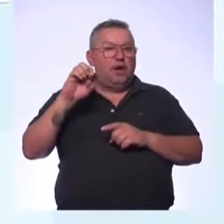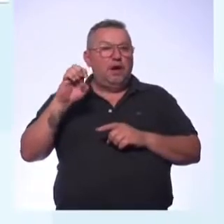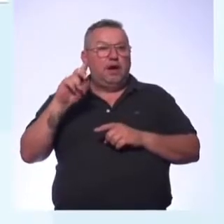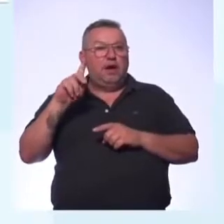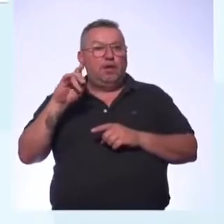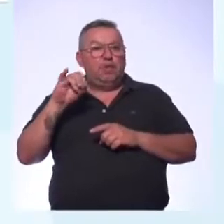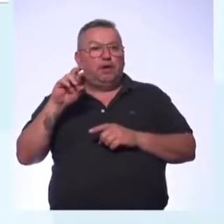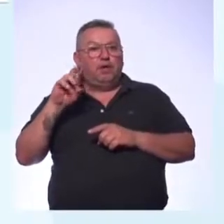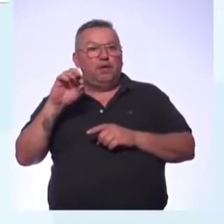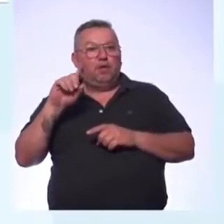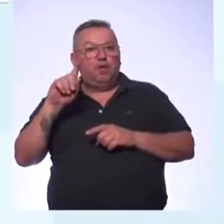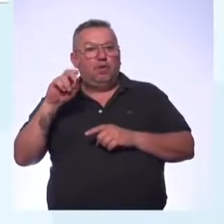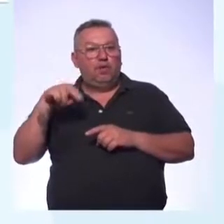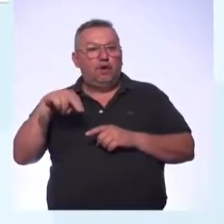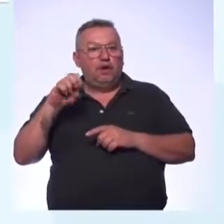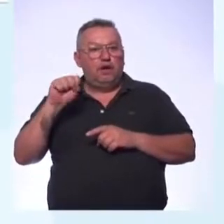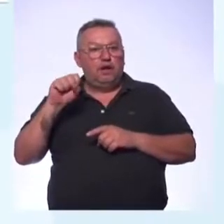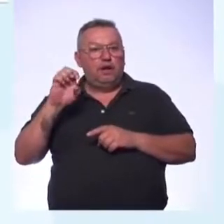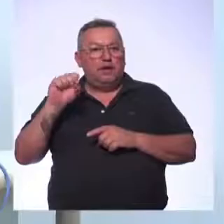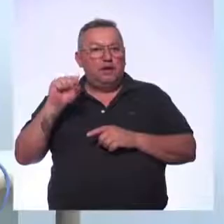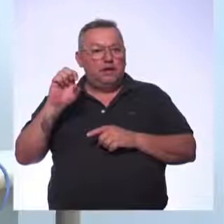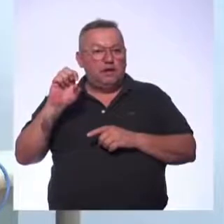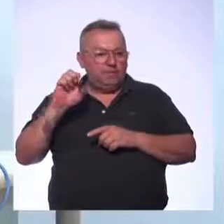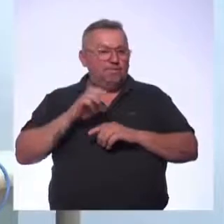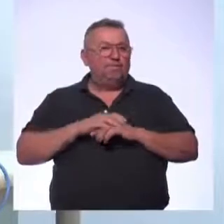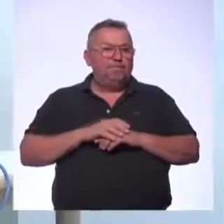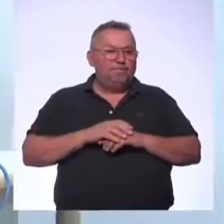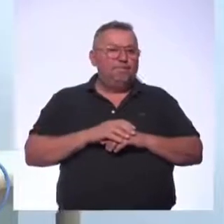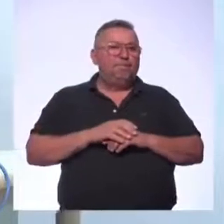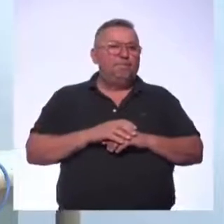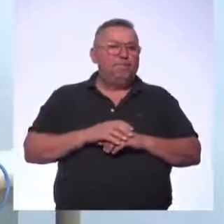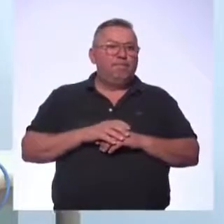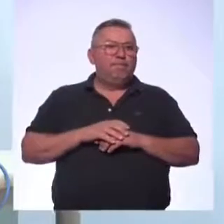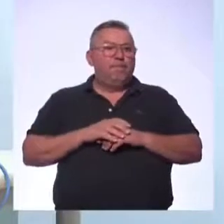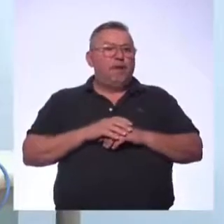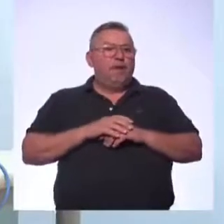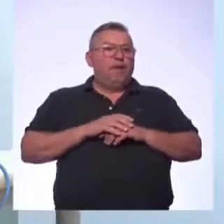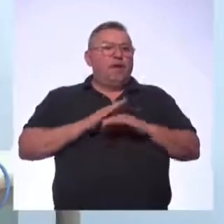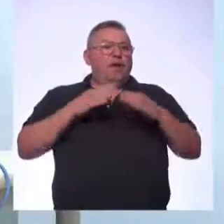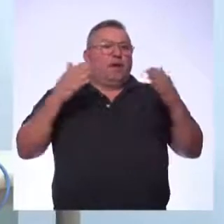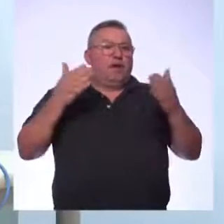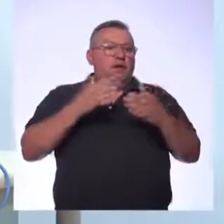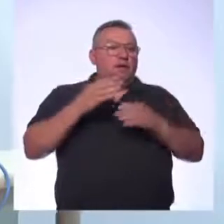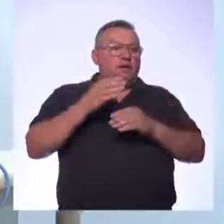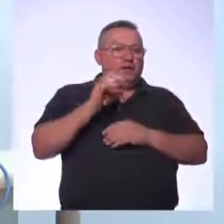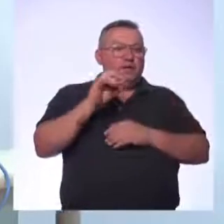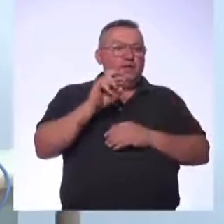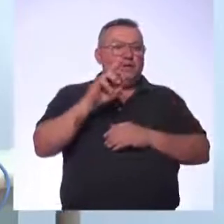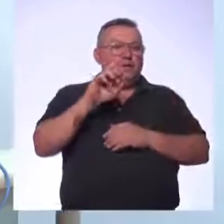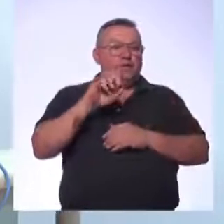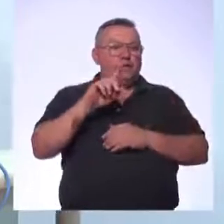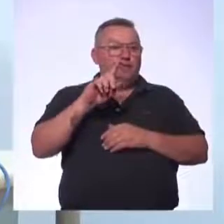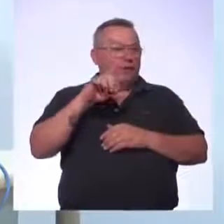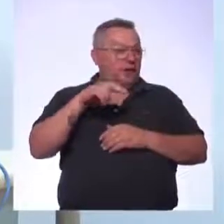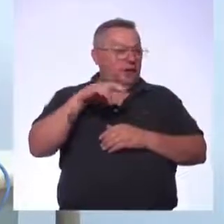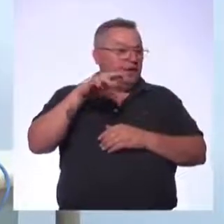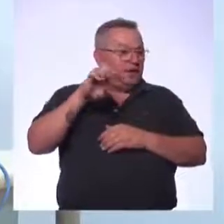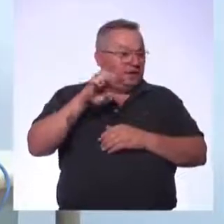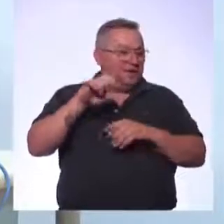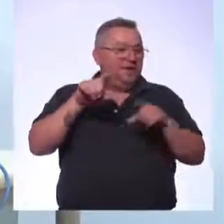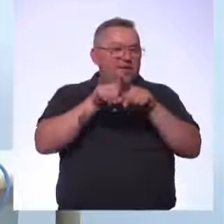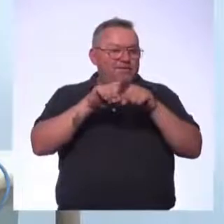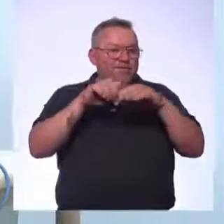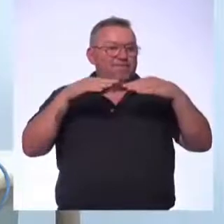essa formação aí de pressão. Tudo bem, pessoal? Então, orogênese é um processo que acontece entre as